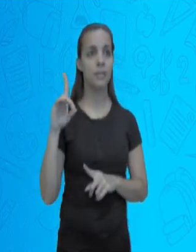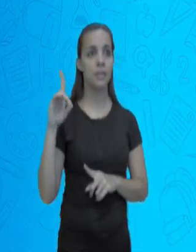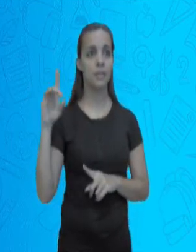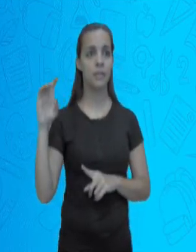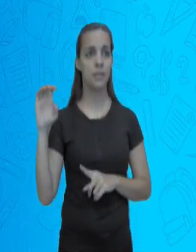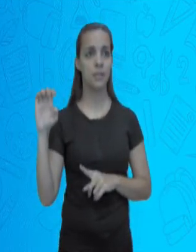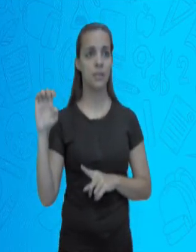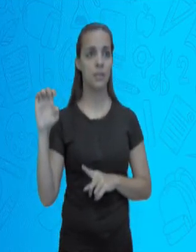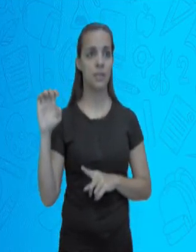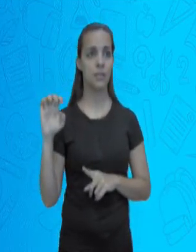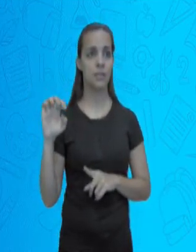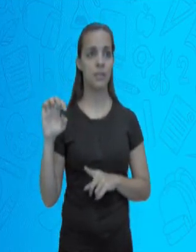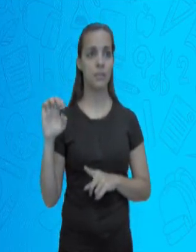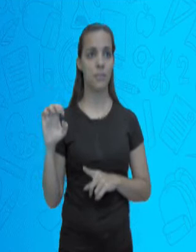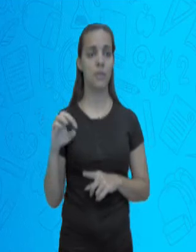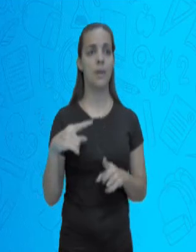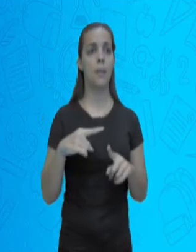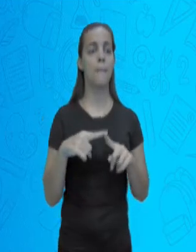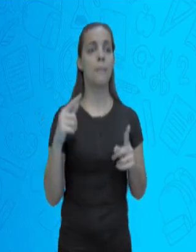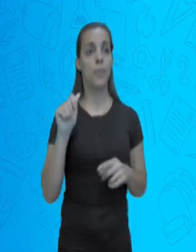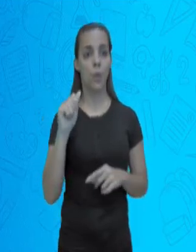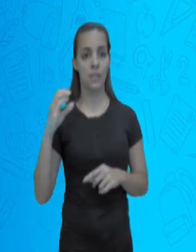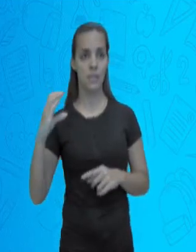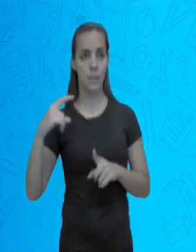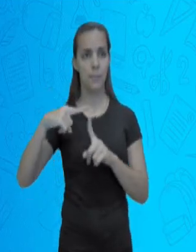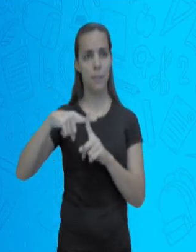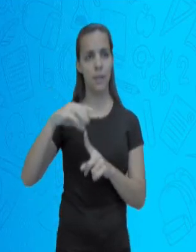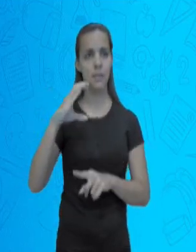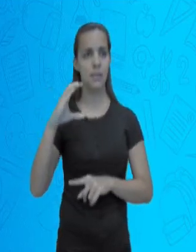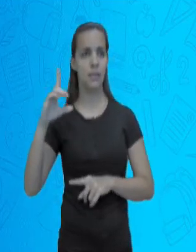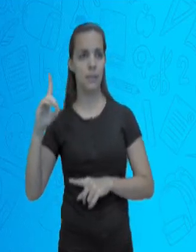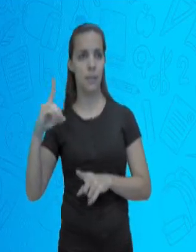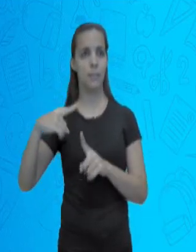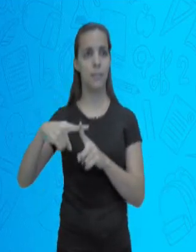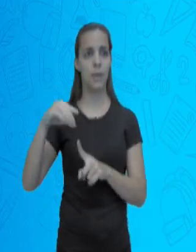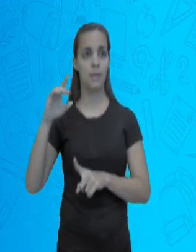Ou AC mais CD mais DE.